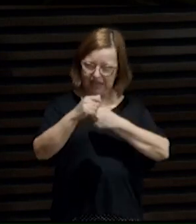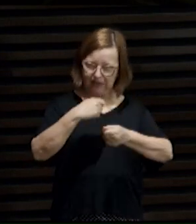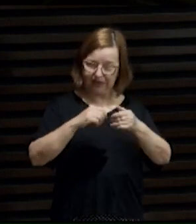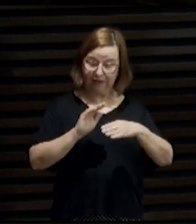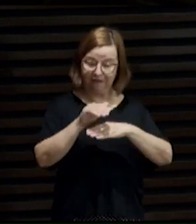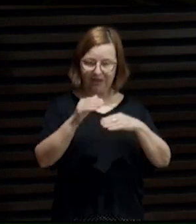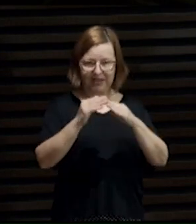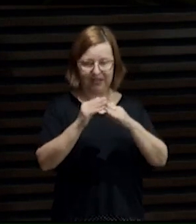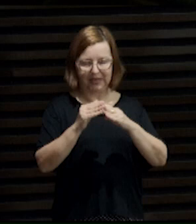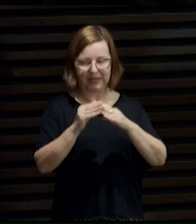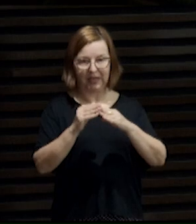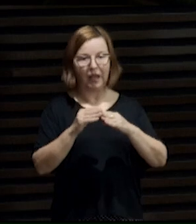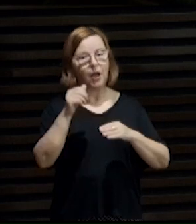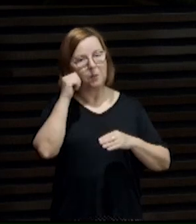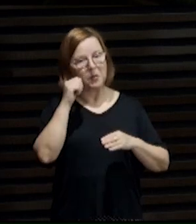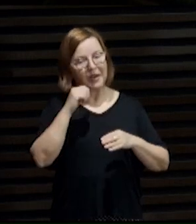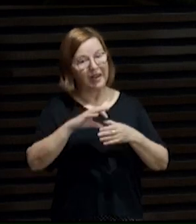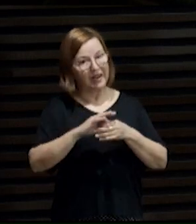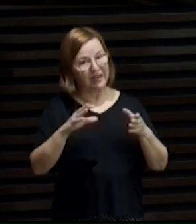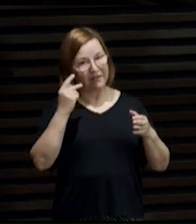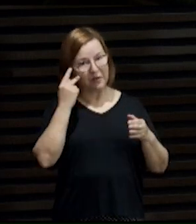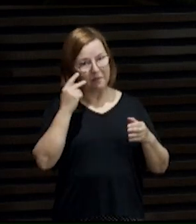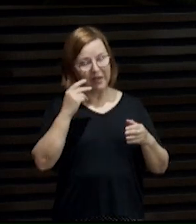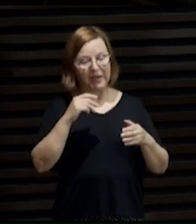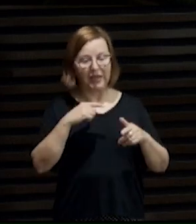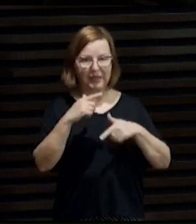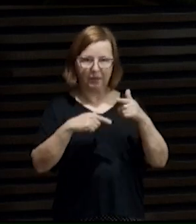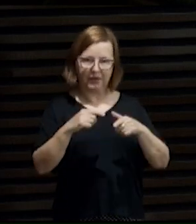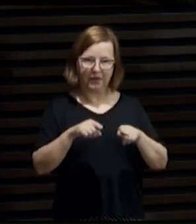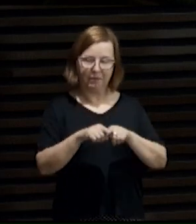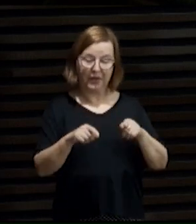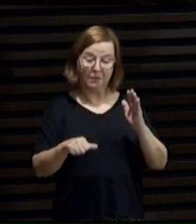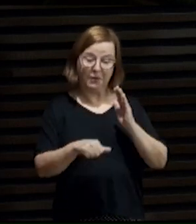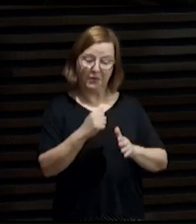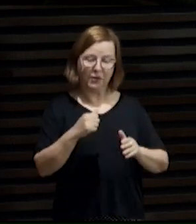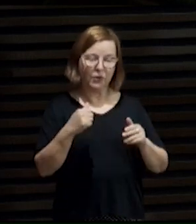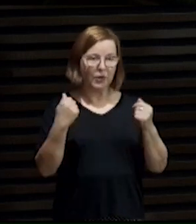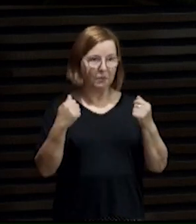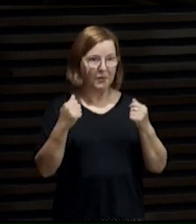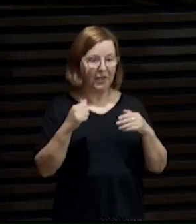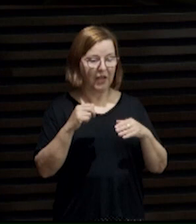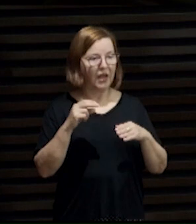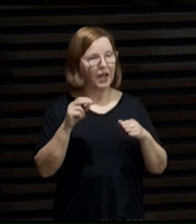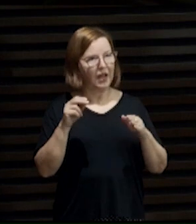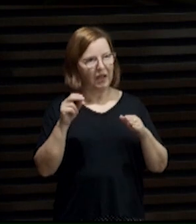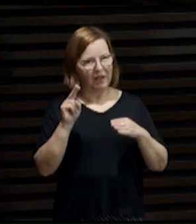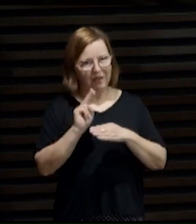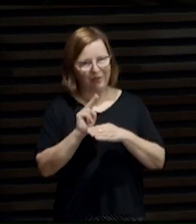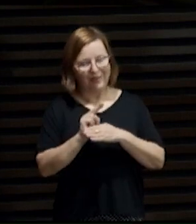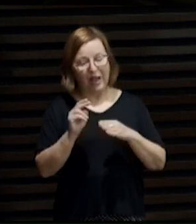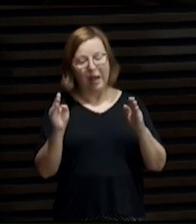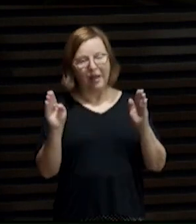casa, desde que, primeiro, ela cuide do seu próprio castelo. Ali é o castelo da